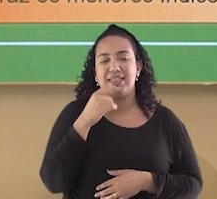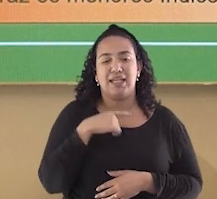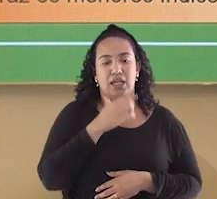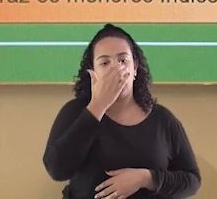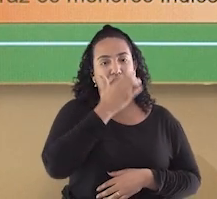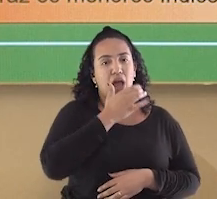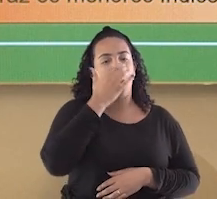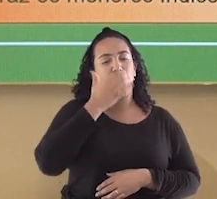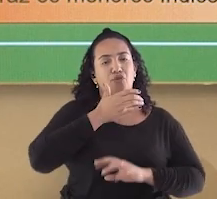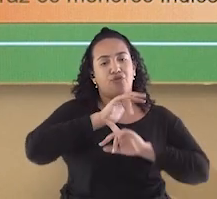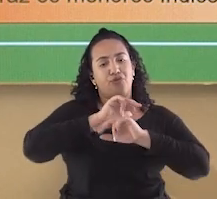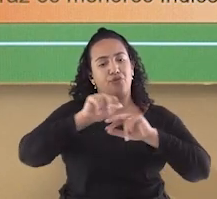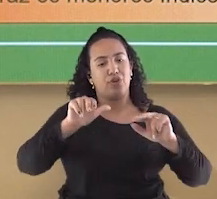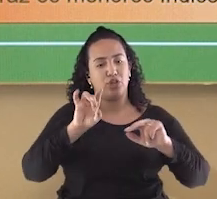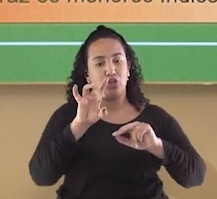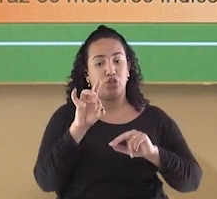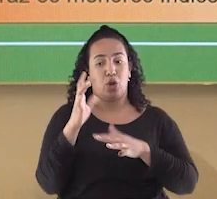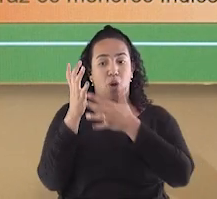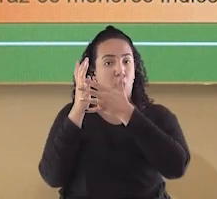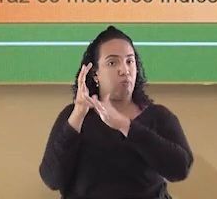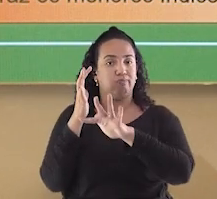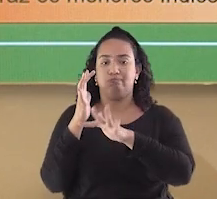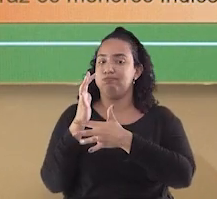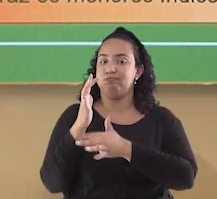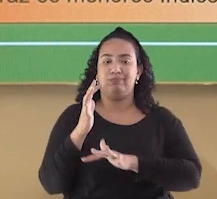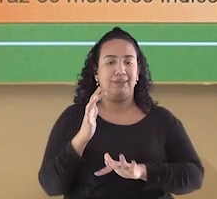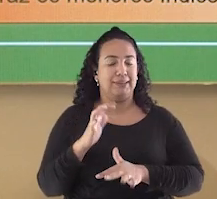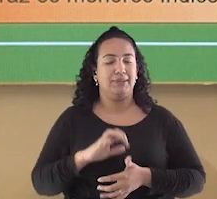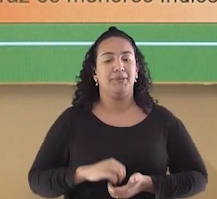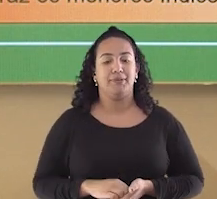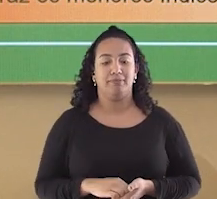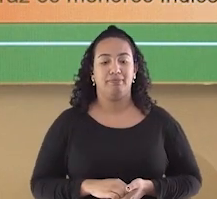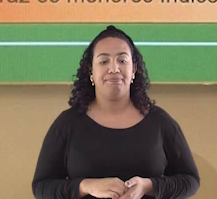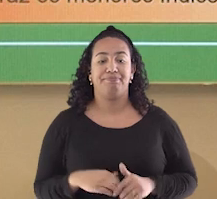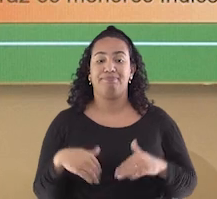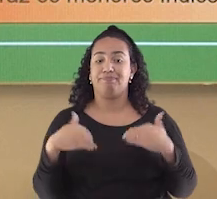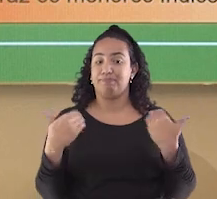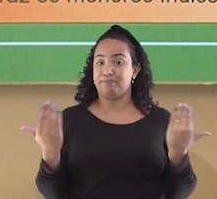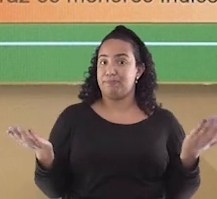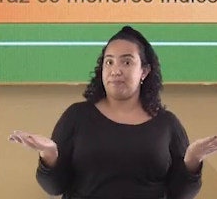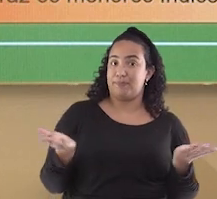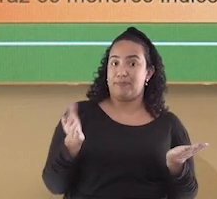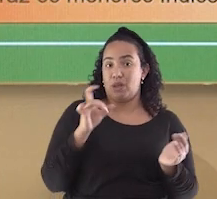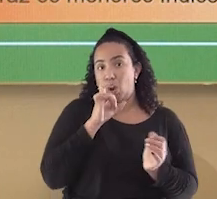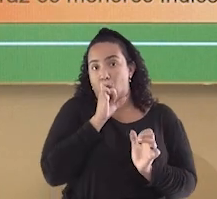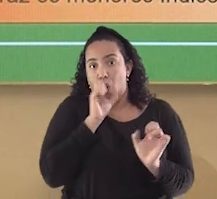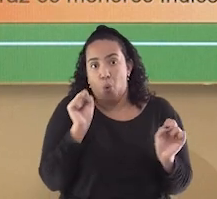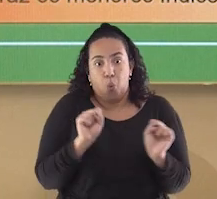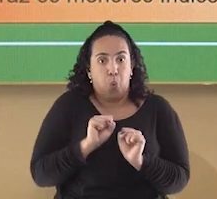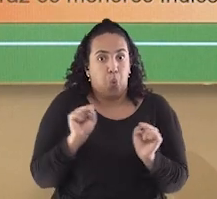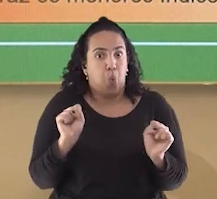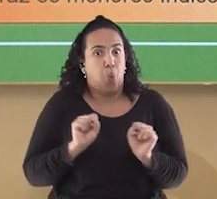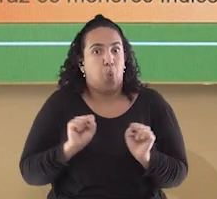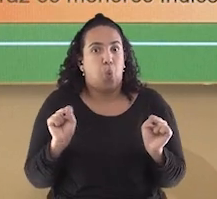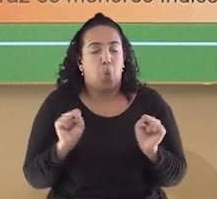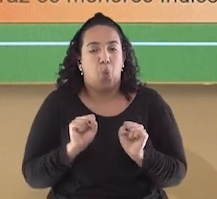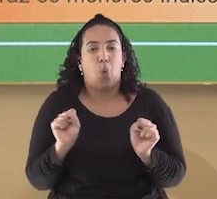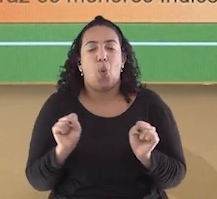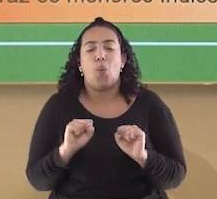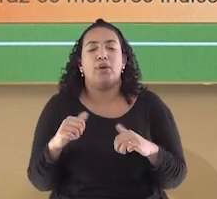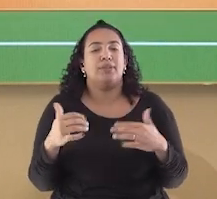Ao contrário do verão, ele traz os menores índices de chuva do ano. Temos baixa umidade do ar e a chegada de frentes